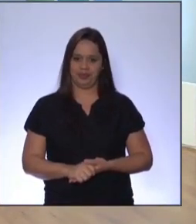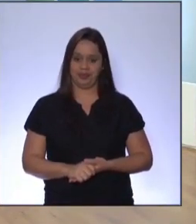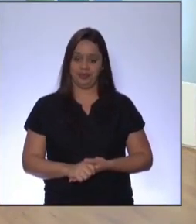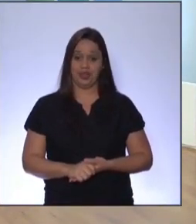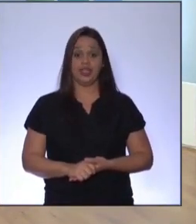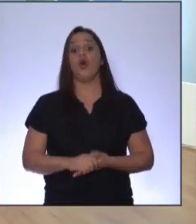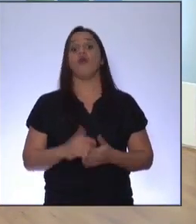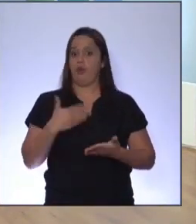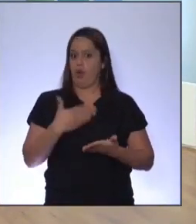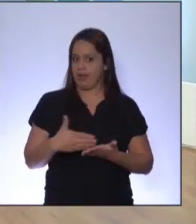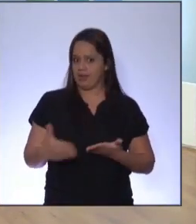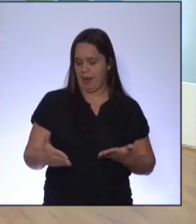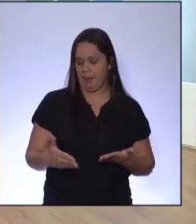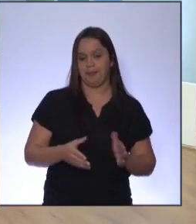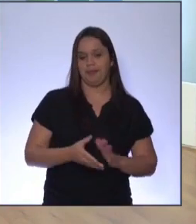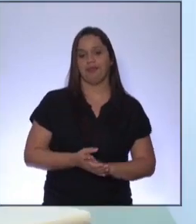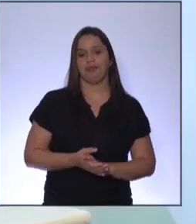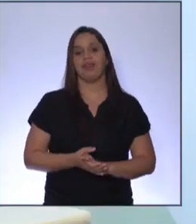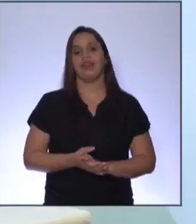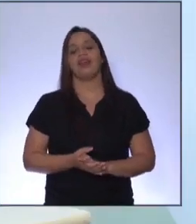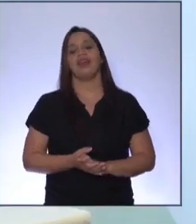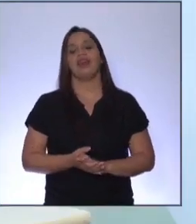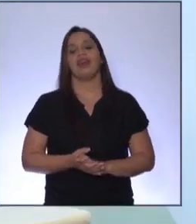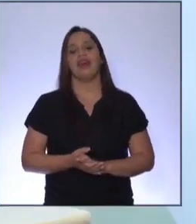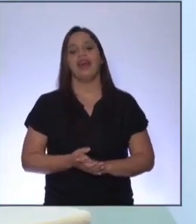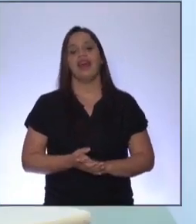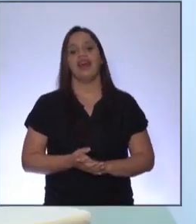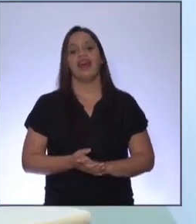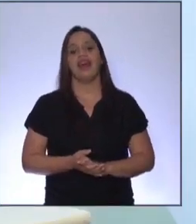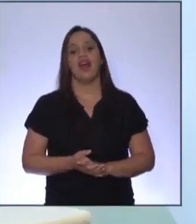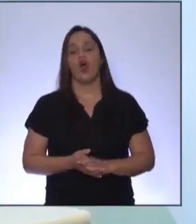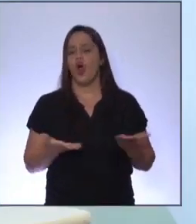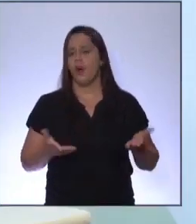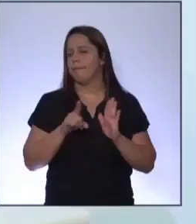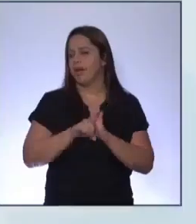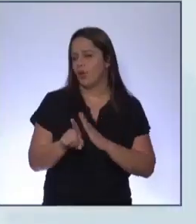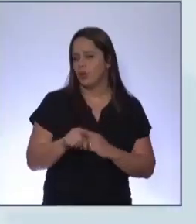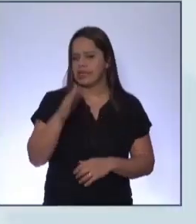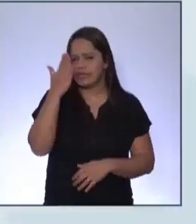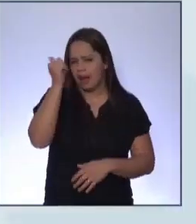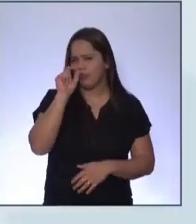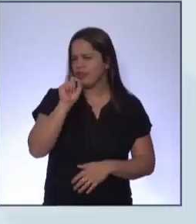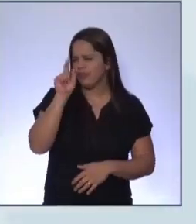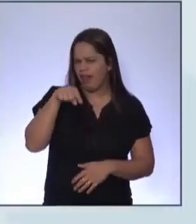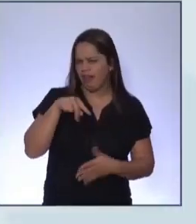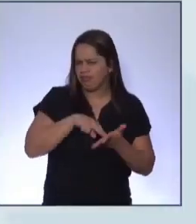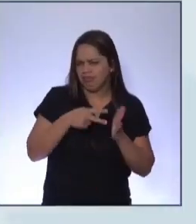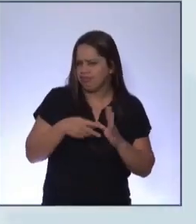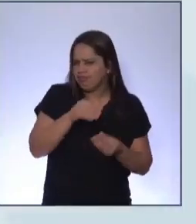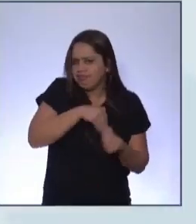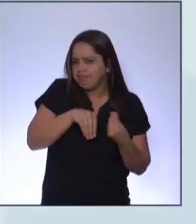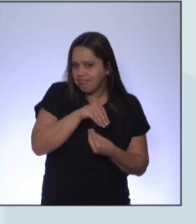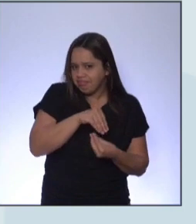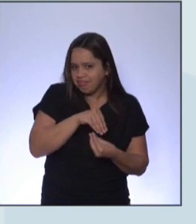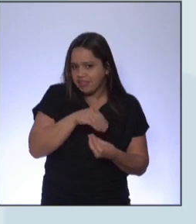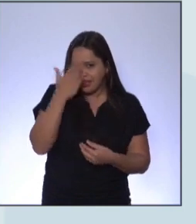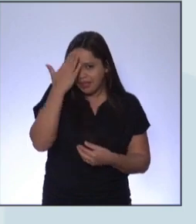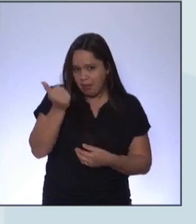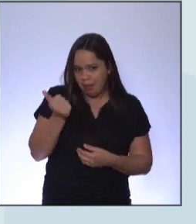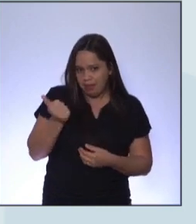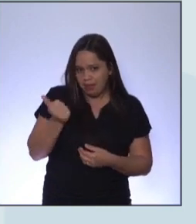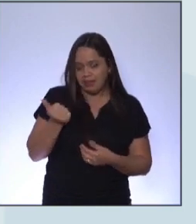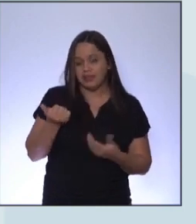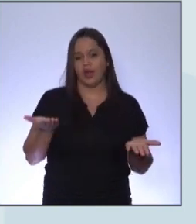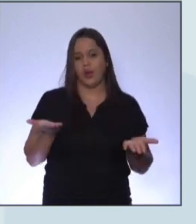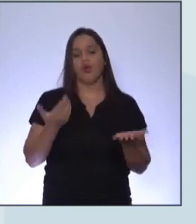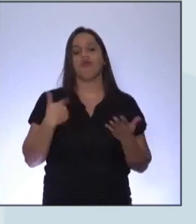Então vamos lá, para a gente começar a nossa aula, né? Você sabe me dizer o que é uma mistura, né? A gente vai deixar essa questão para vocês